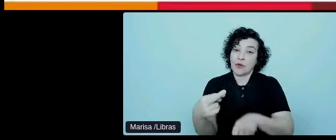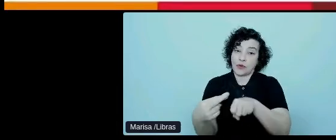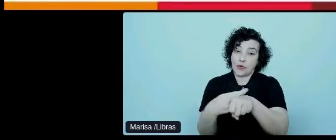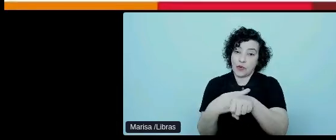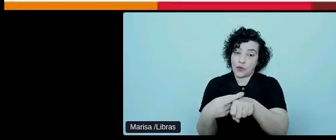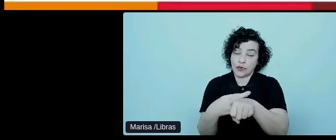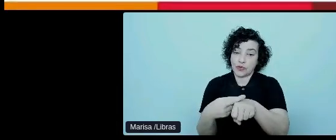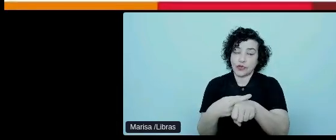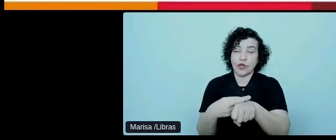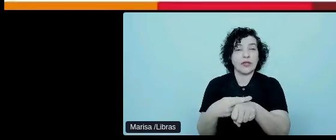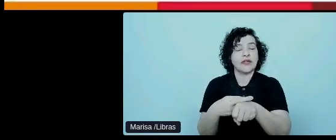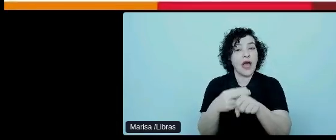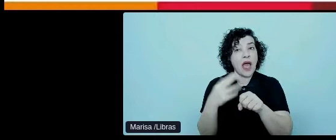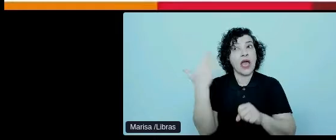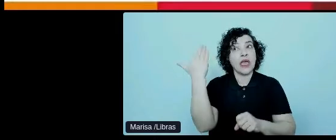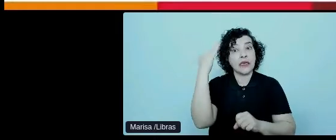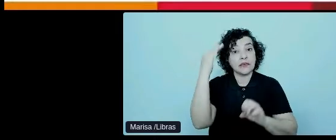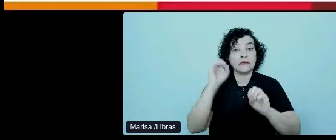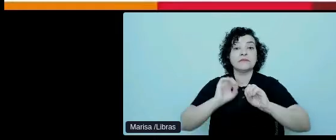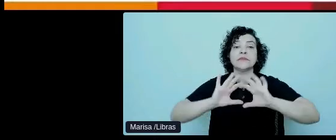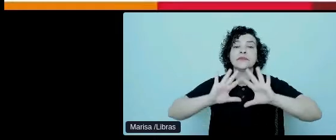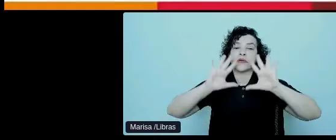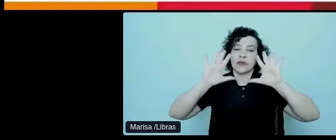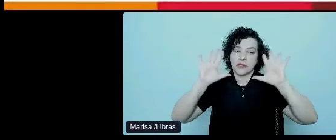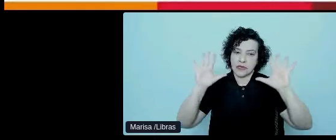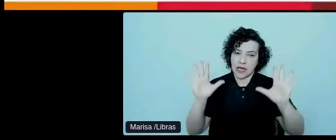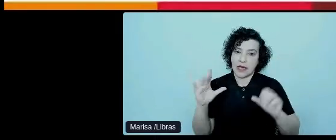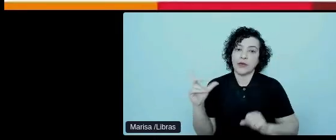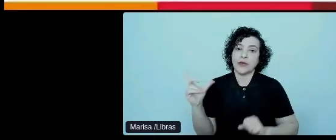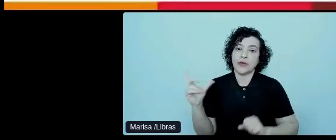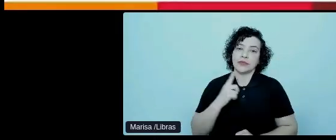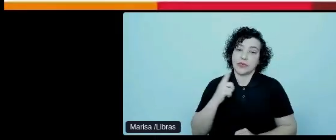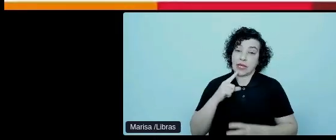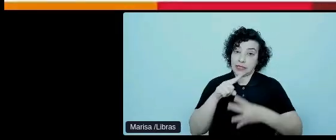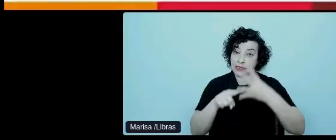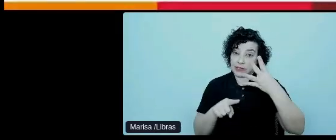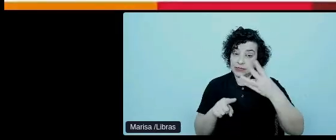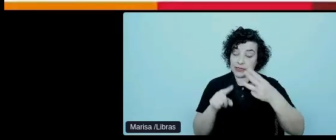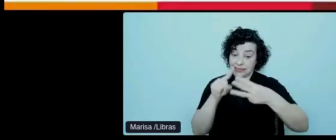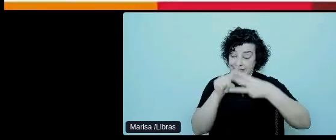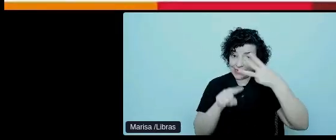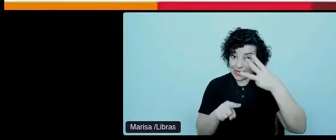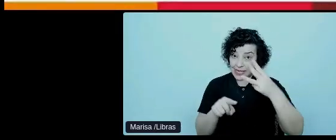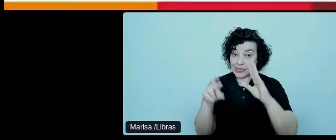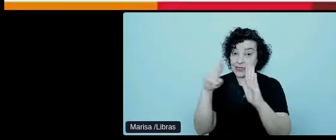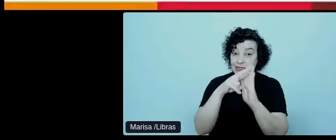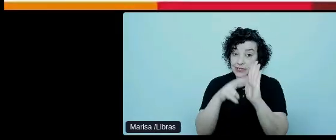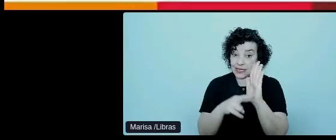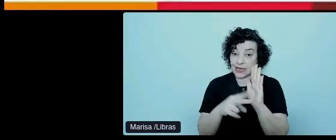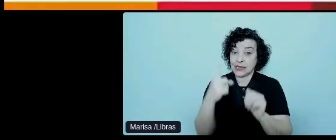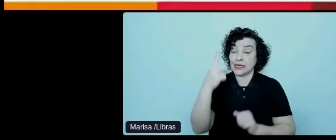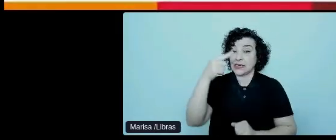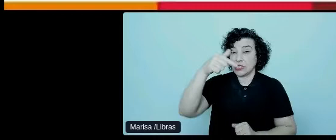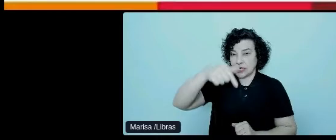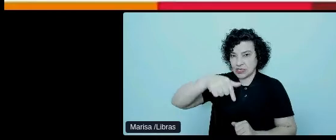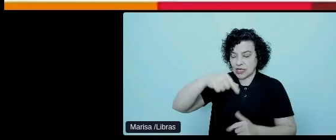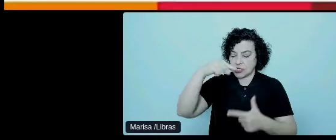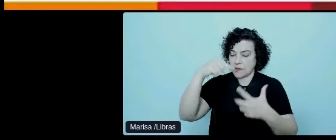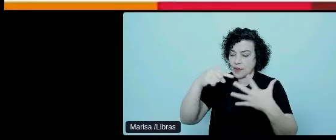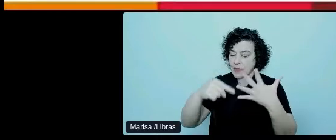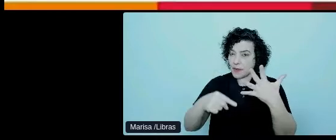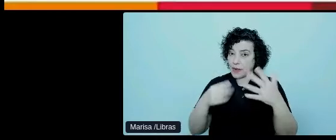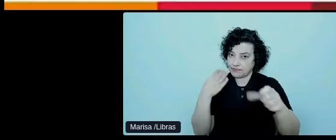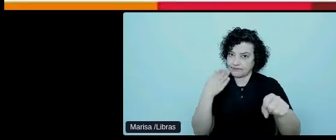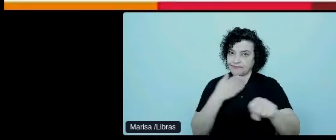está escrito compreensível. No compreensível, nós temos agora 3 diretrizes e 17 critérios de